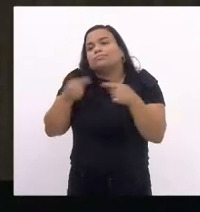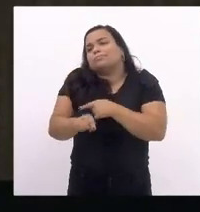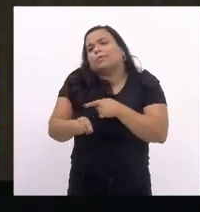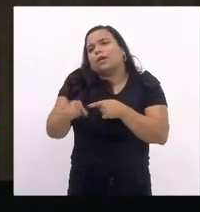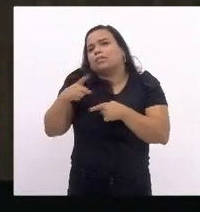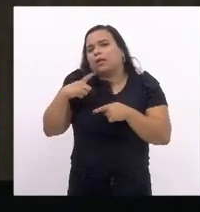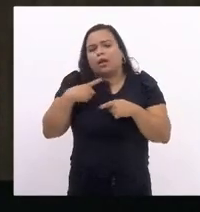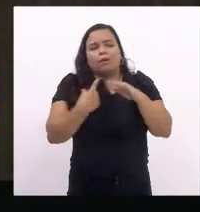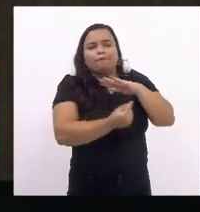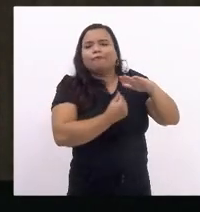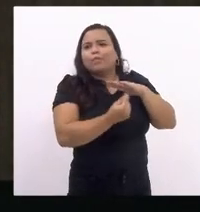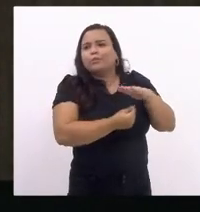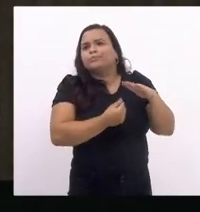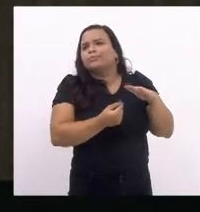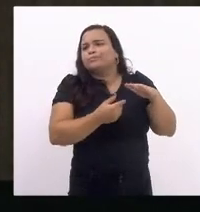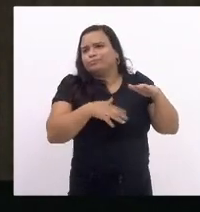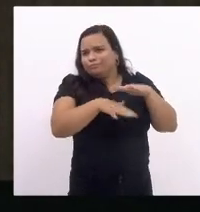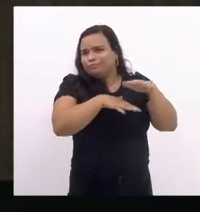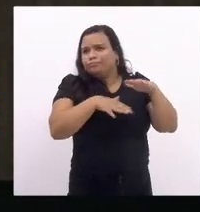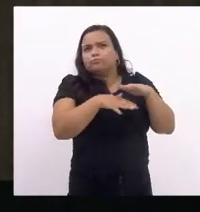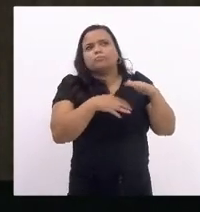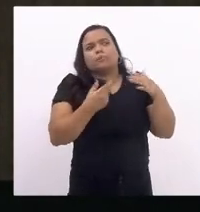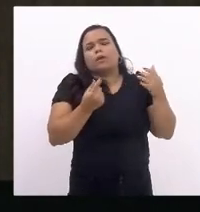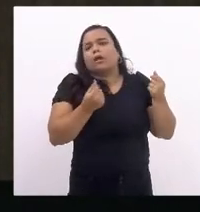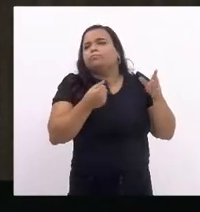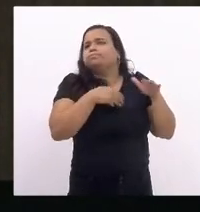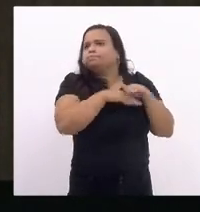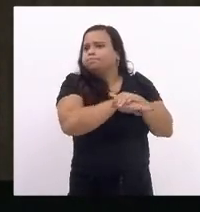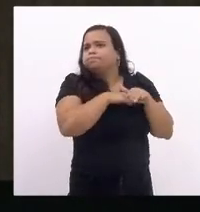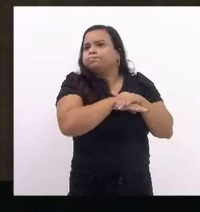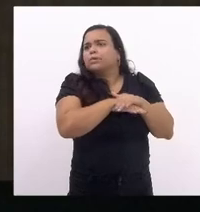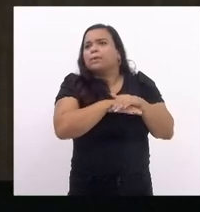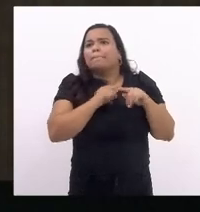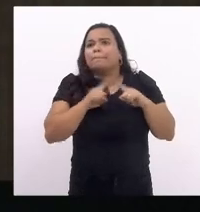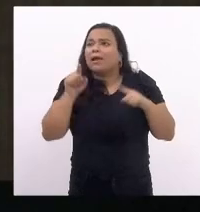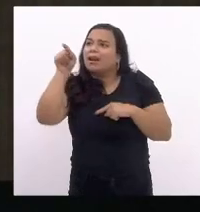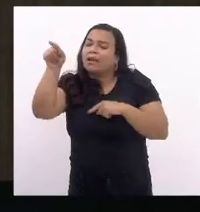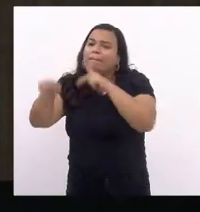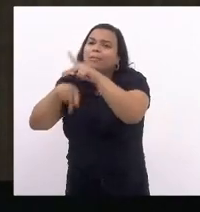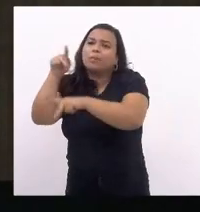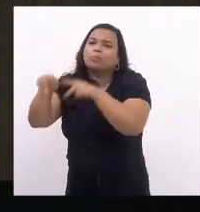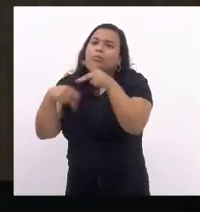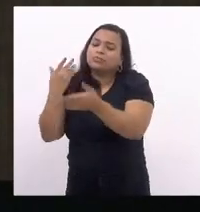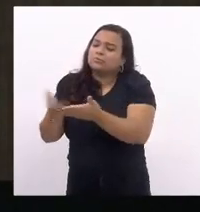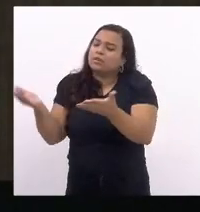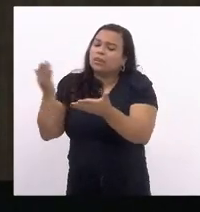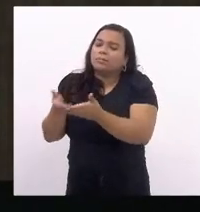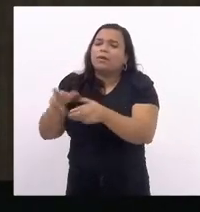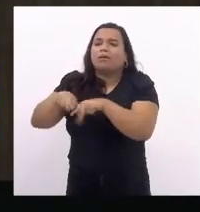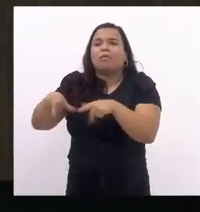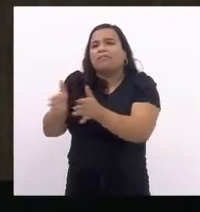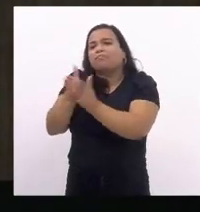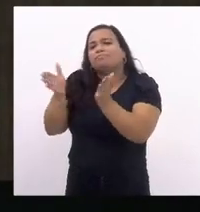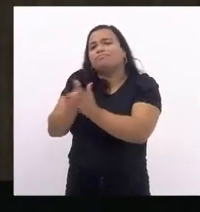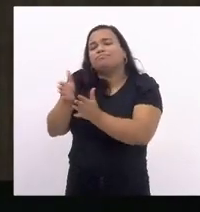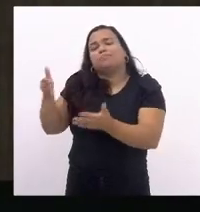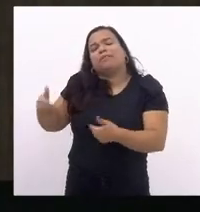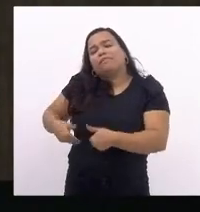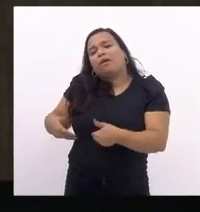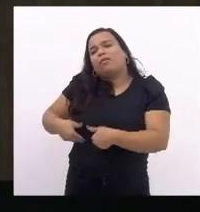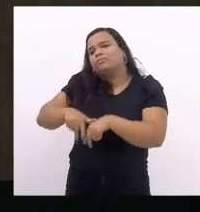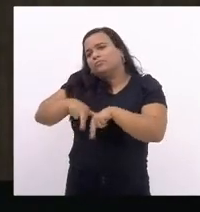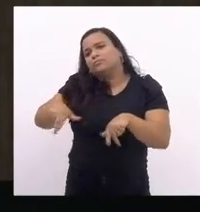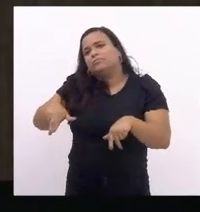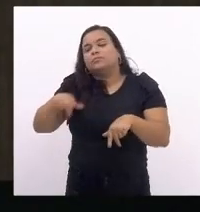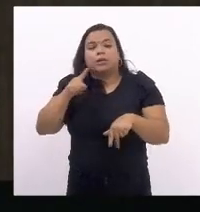fundo na Assembleia Legislativa que se torna um poder rico enquanto a população passa fome. E essas doações para Petrópolis e para Miracema e para